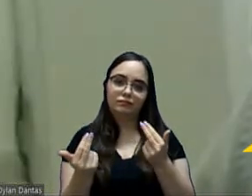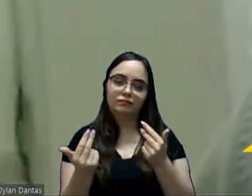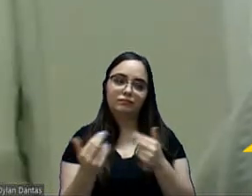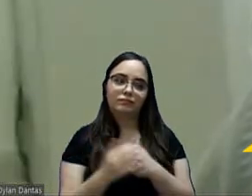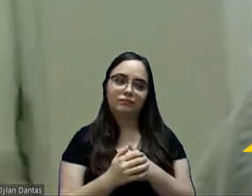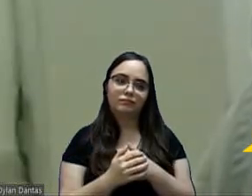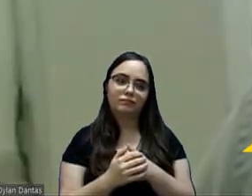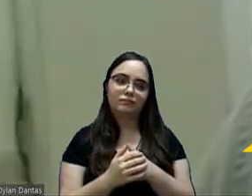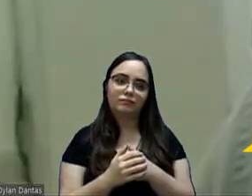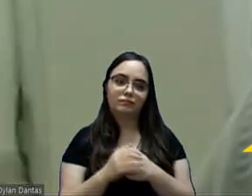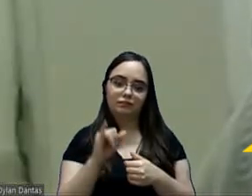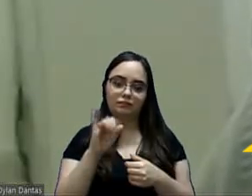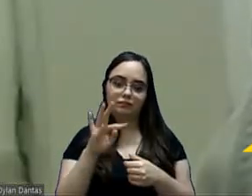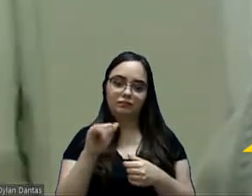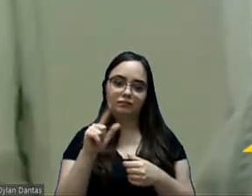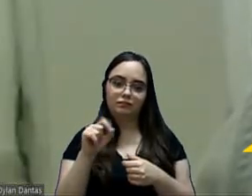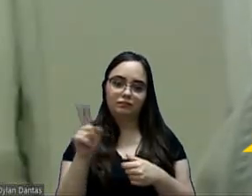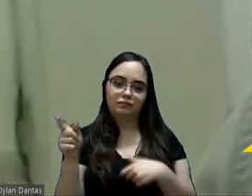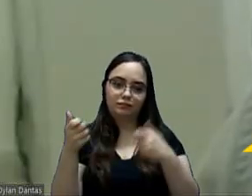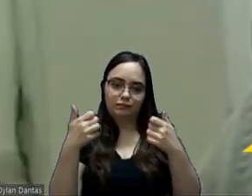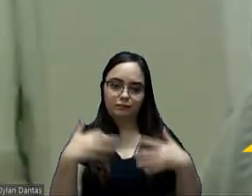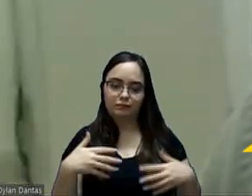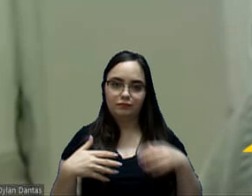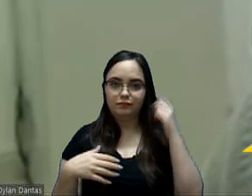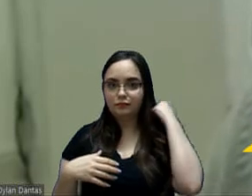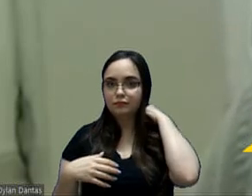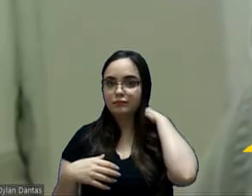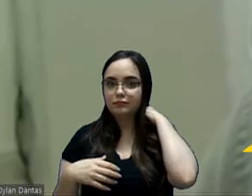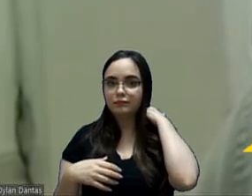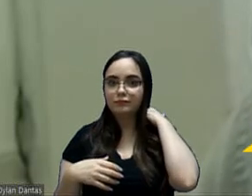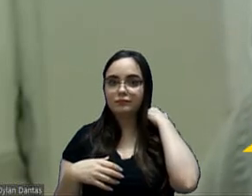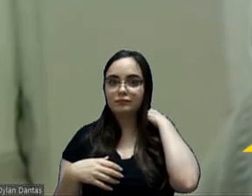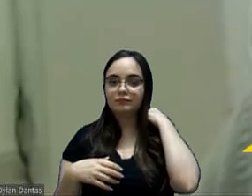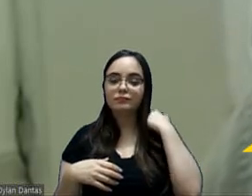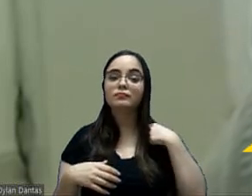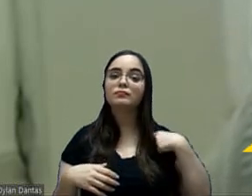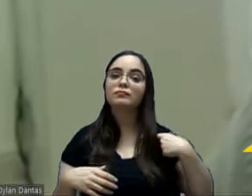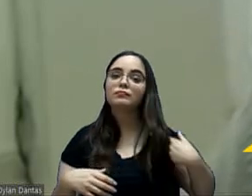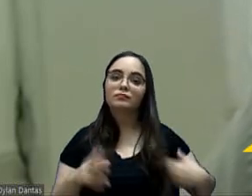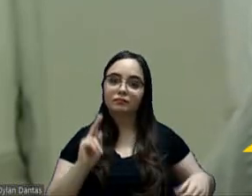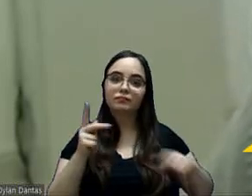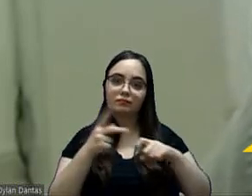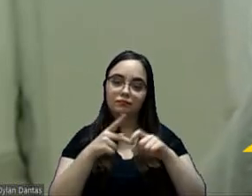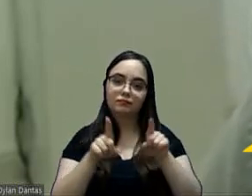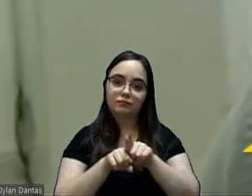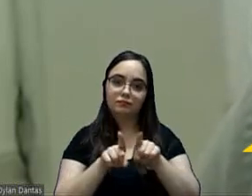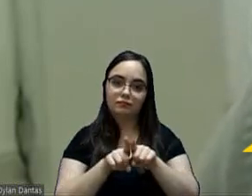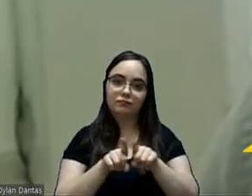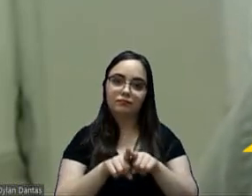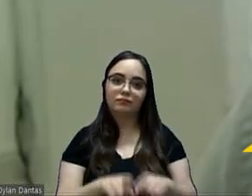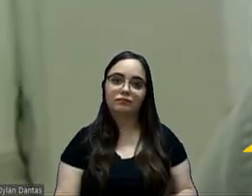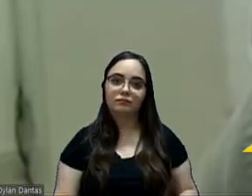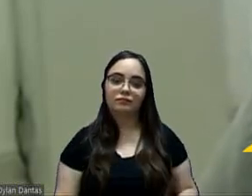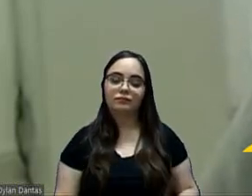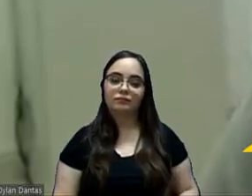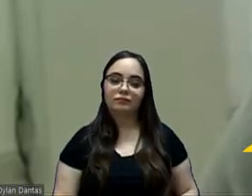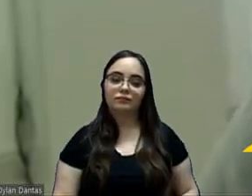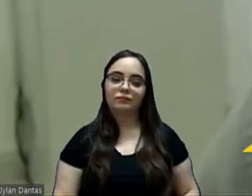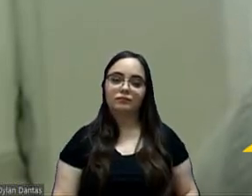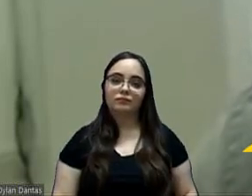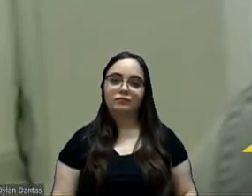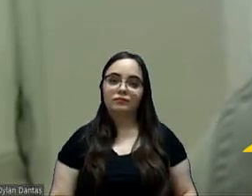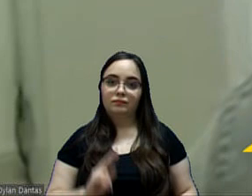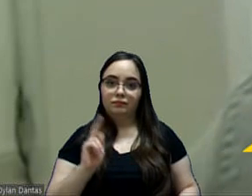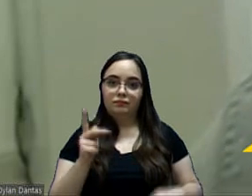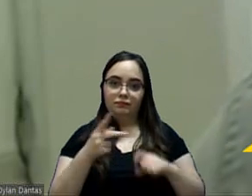O vereador Ítalo levantou algumas considerações aqui, e o doutor Hélio também. Seguindo a